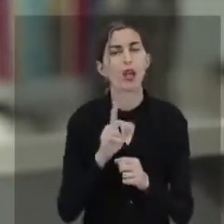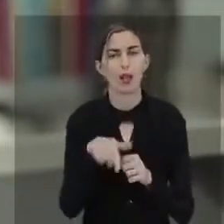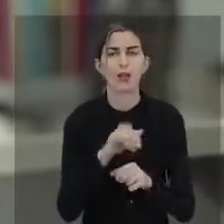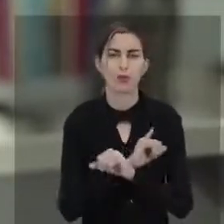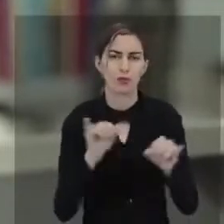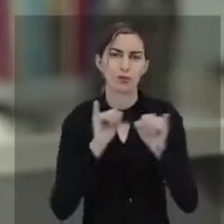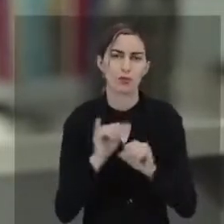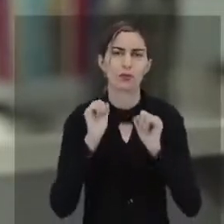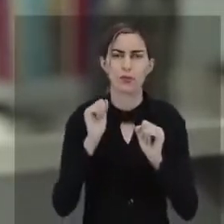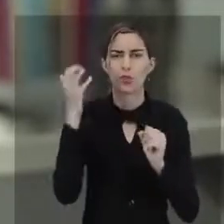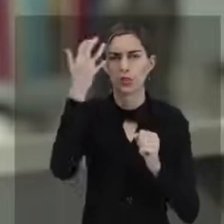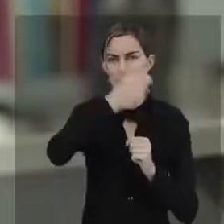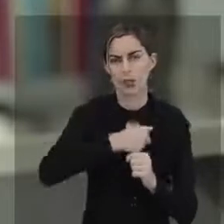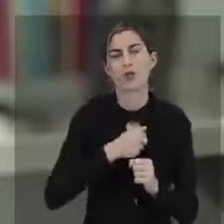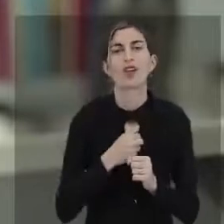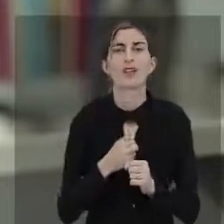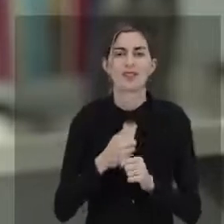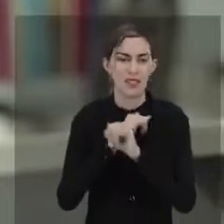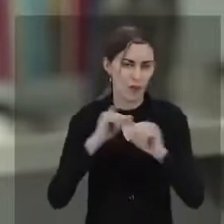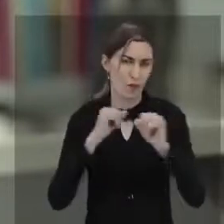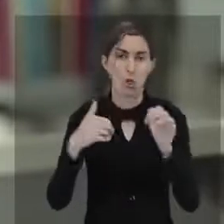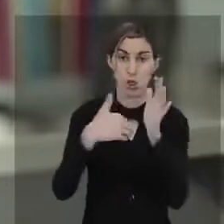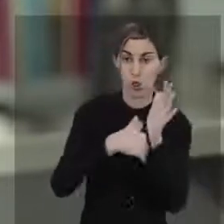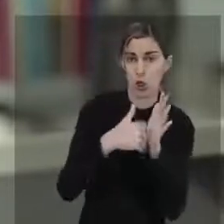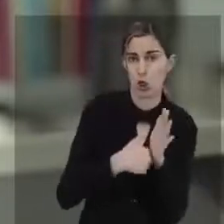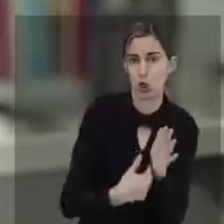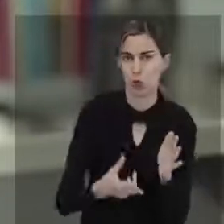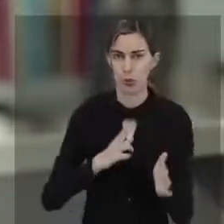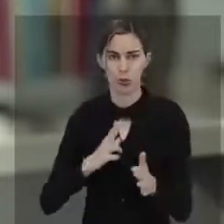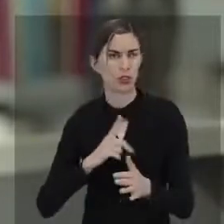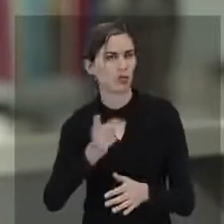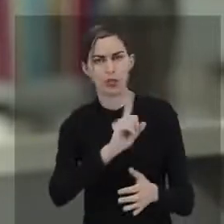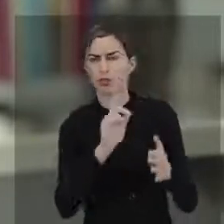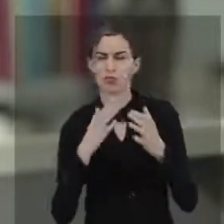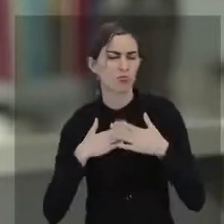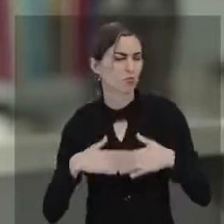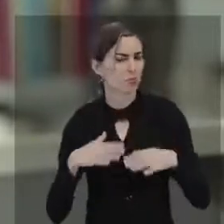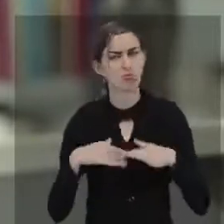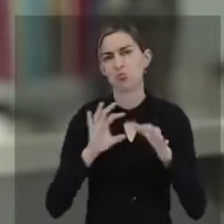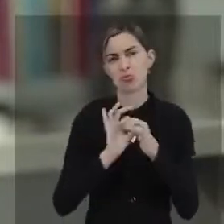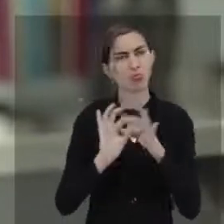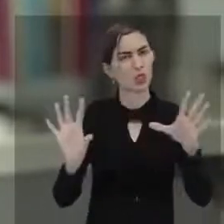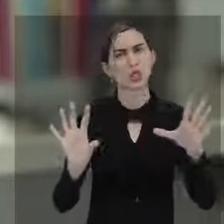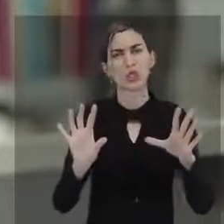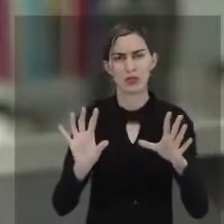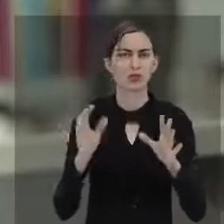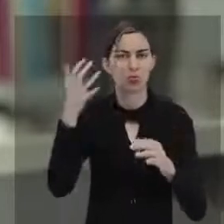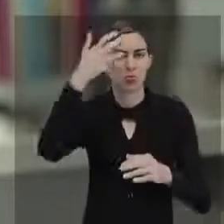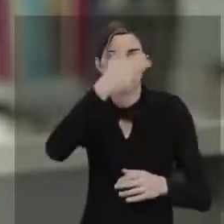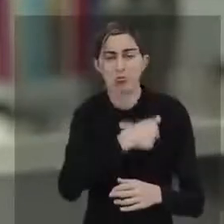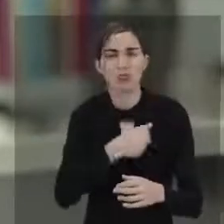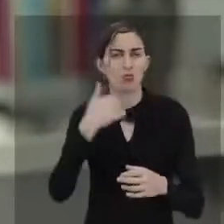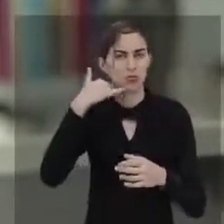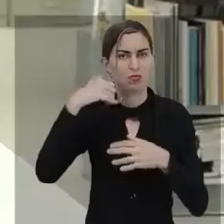no Shared Preference. Não é informação sigilosa, então é tranquilo de você salvar essa informação